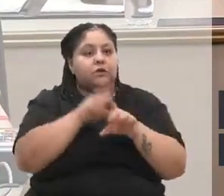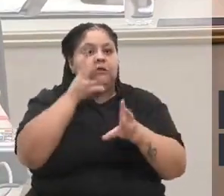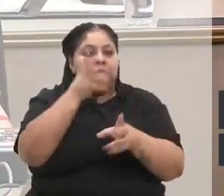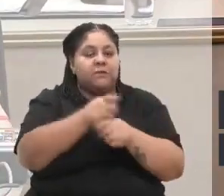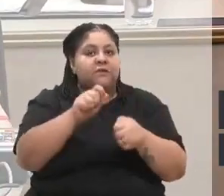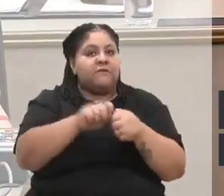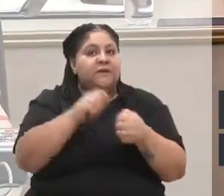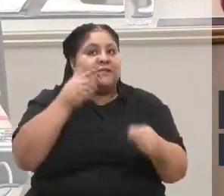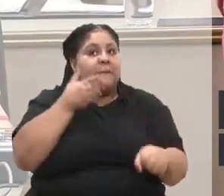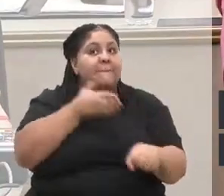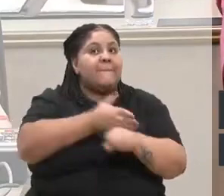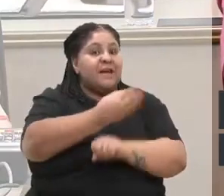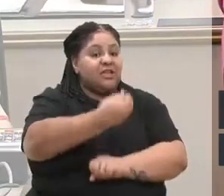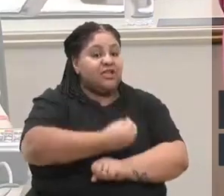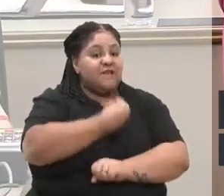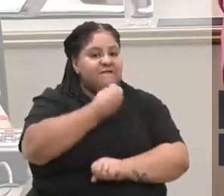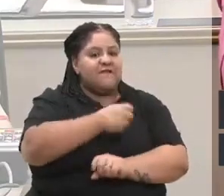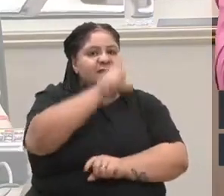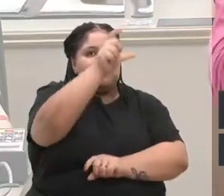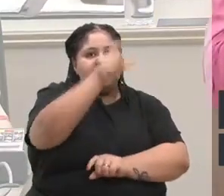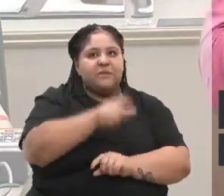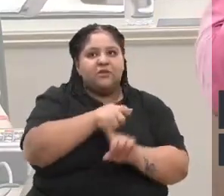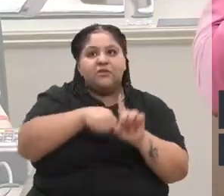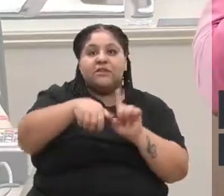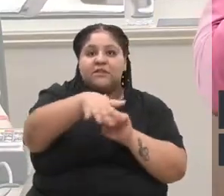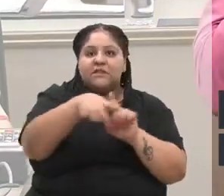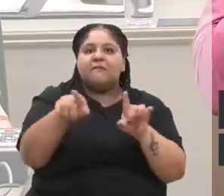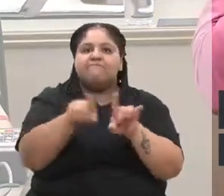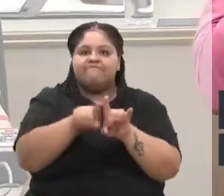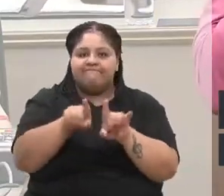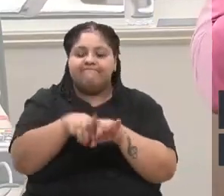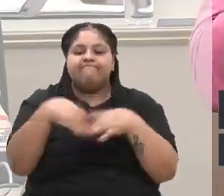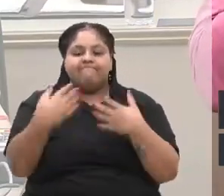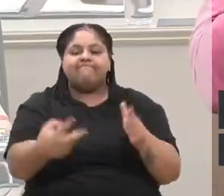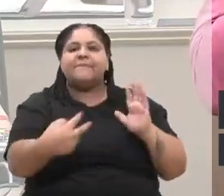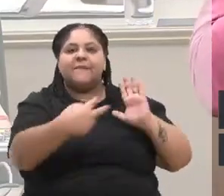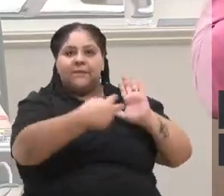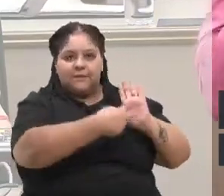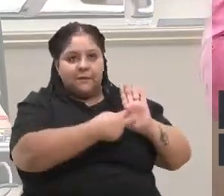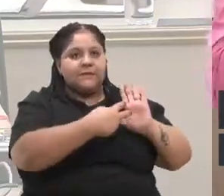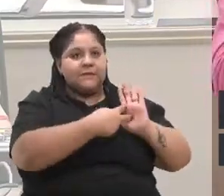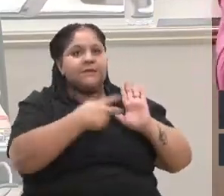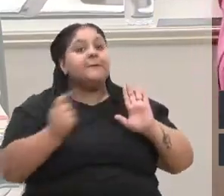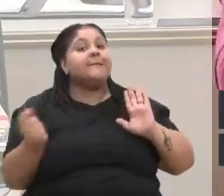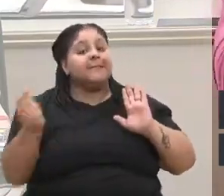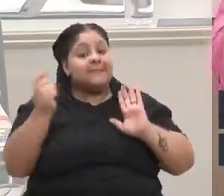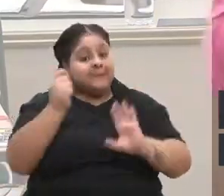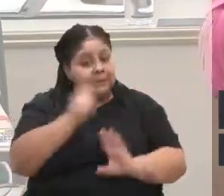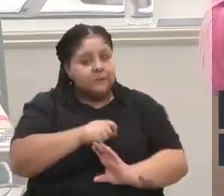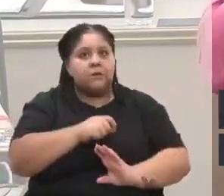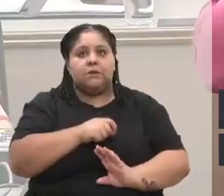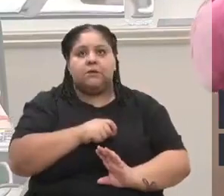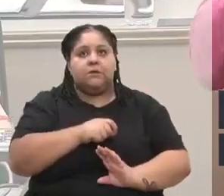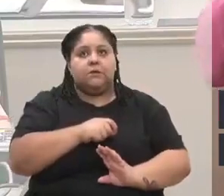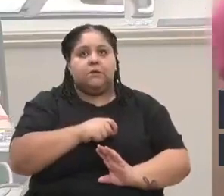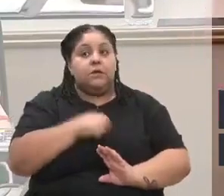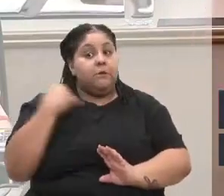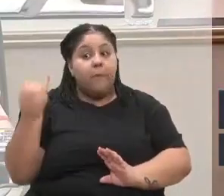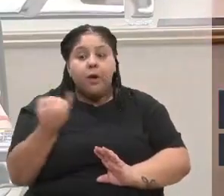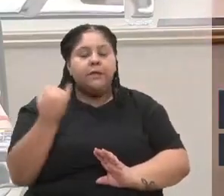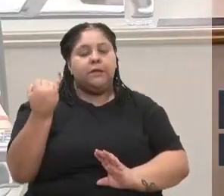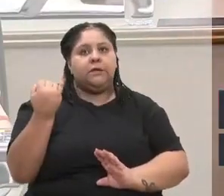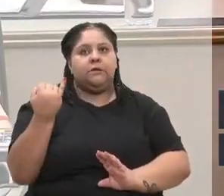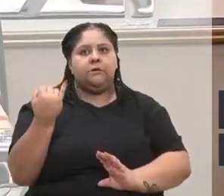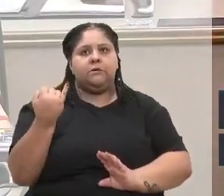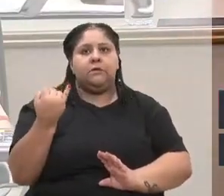e da vida da sociedade. Então, a atenção para isso é necessária e indispensável. Até